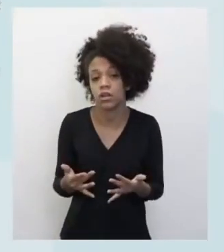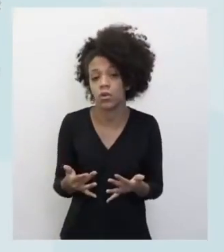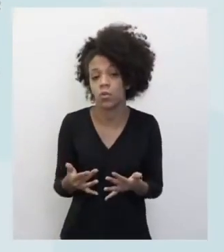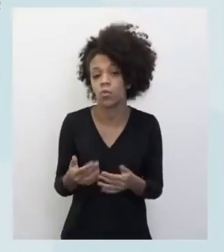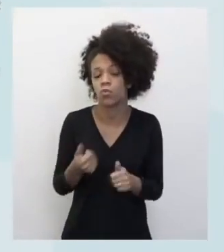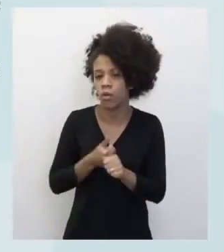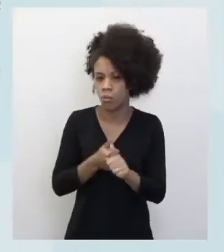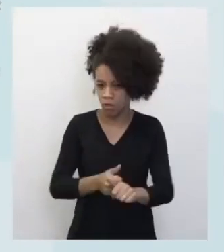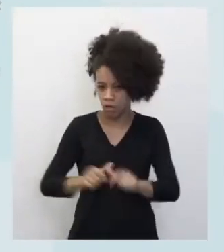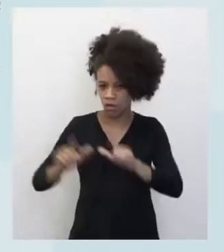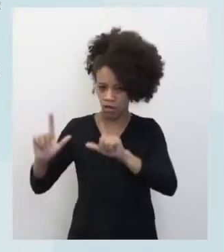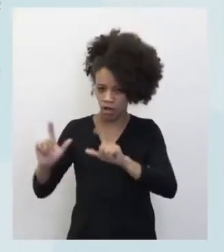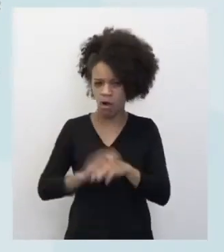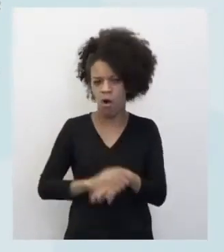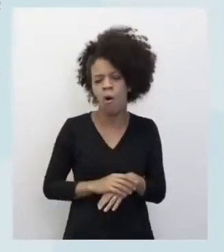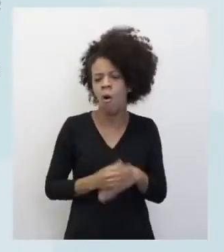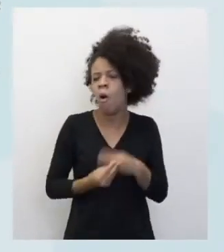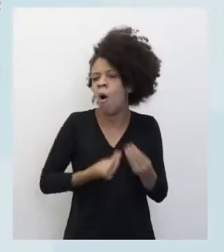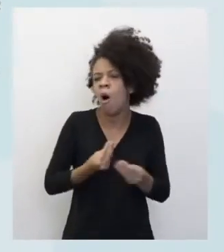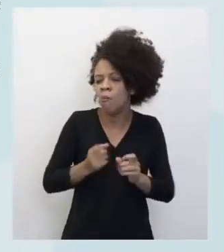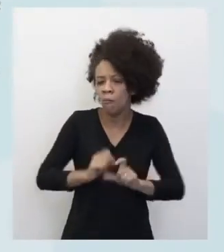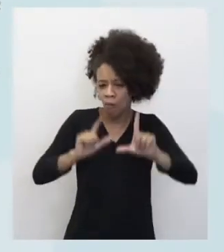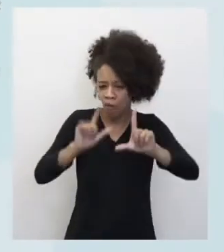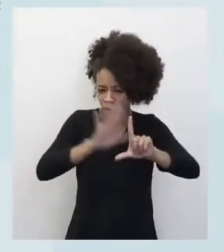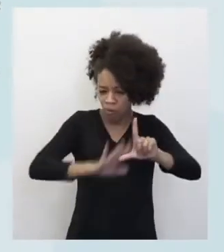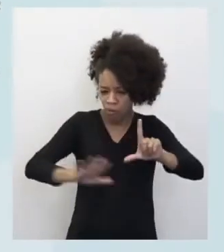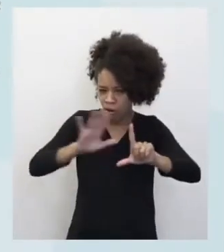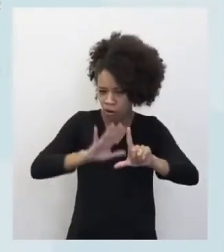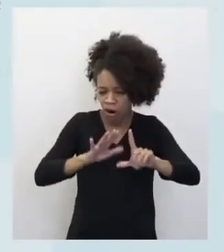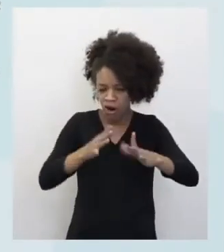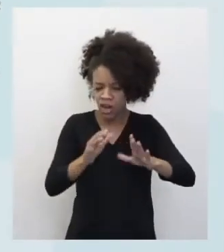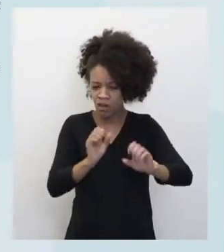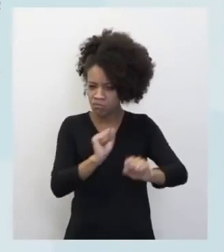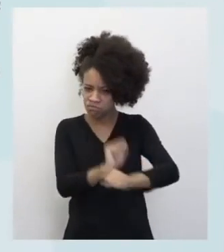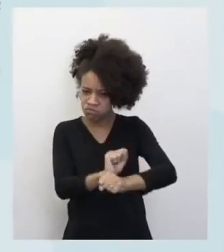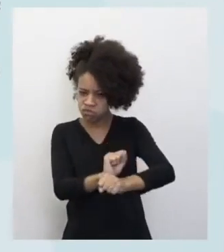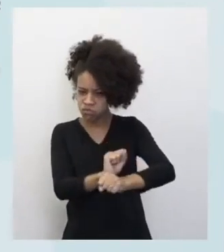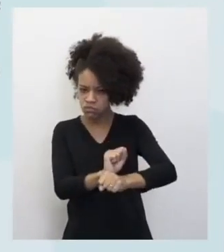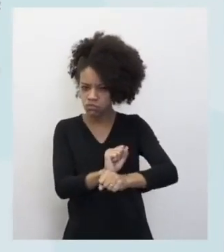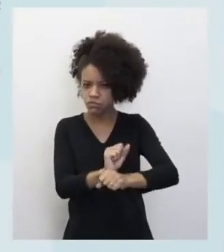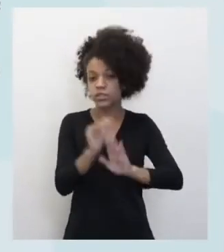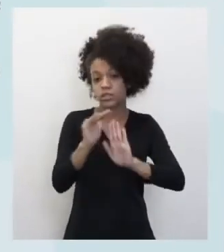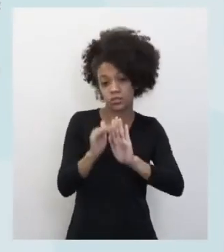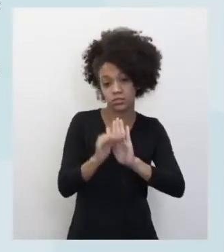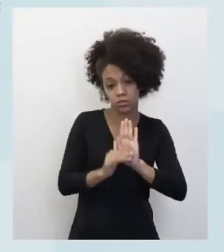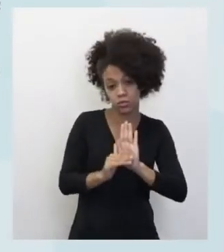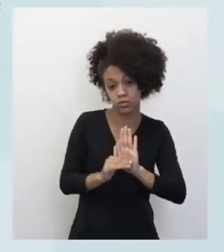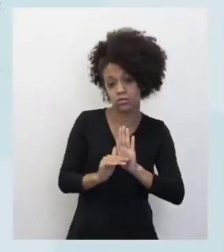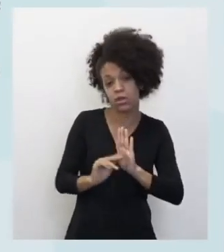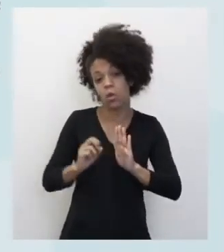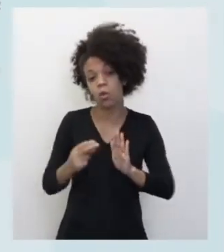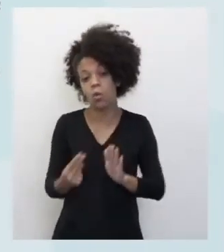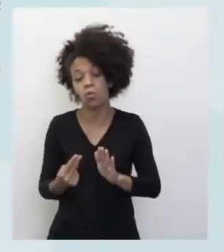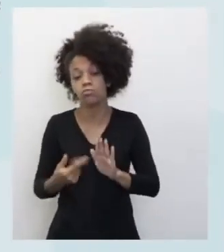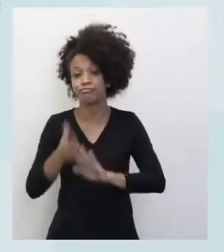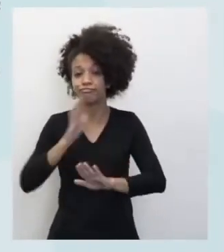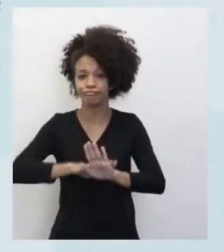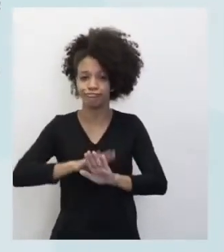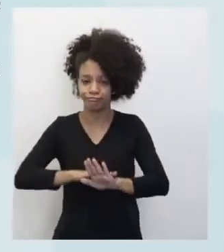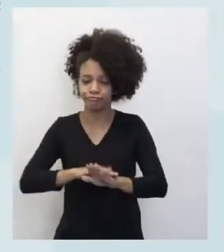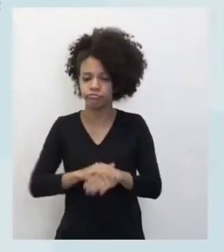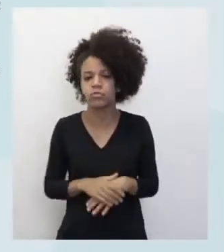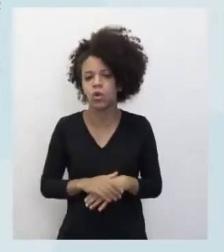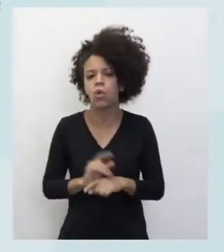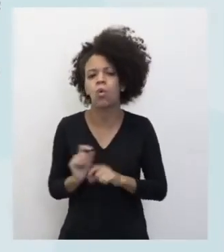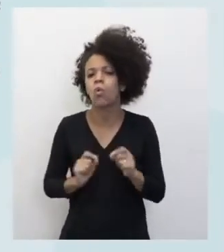acompanhada de uma imagem. Então, como são essas imagens? Elas são estáticas, de sequenciação ou de sobreposição? O que